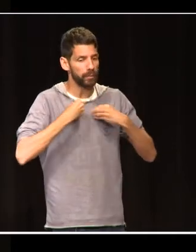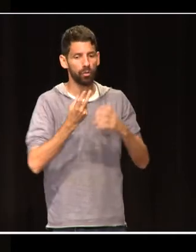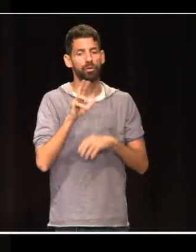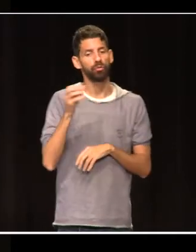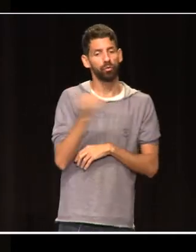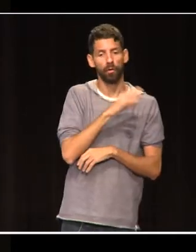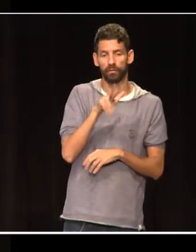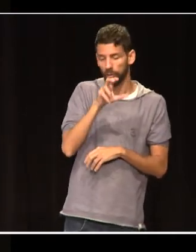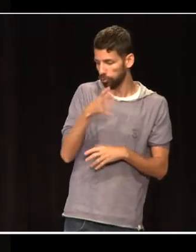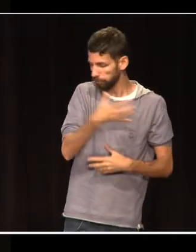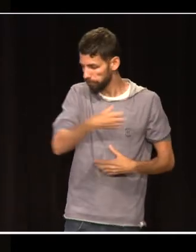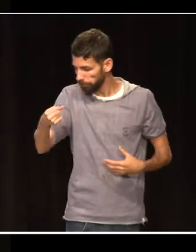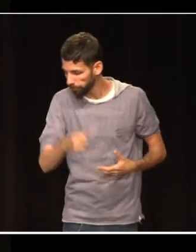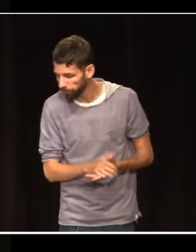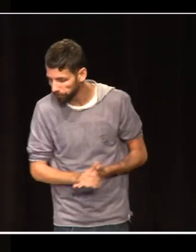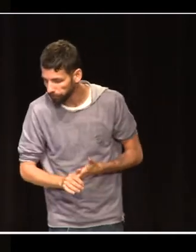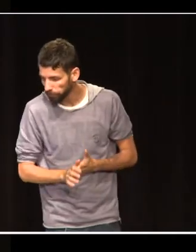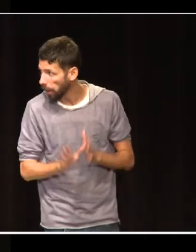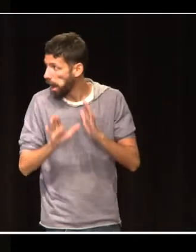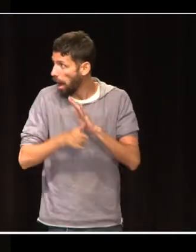alunos, mas aí...